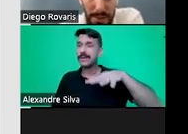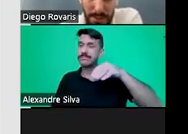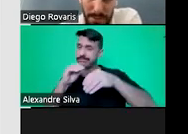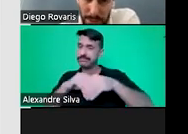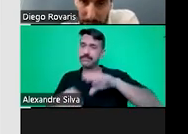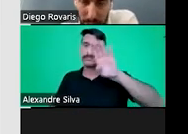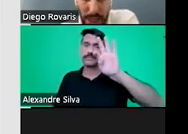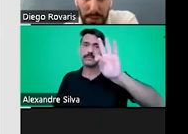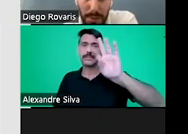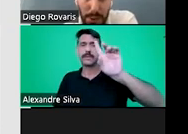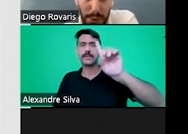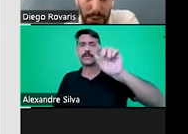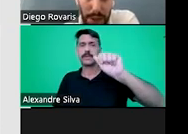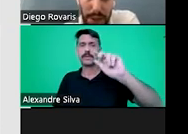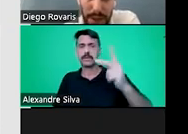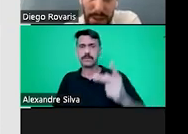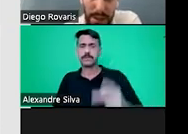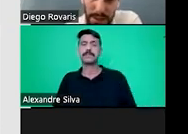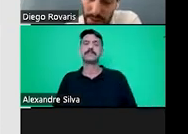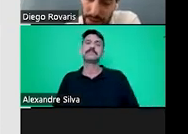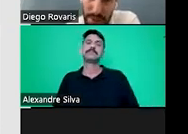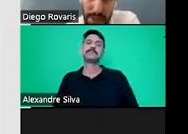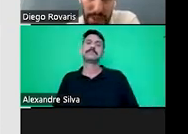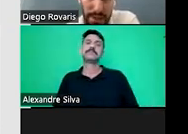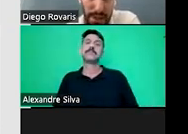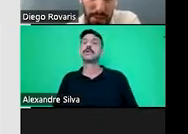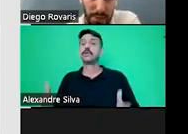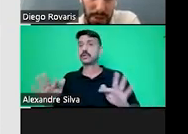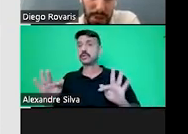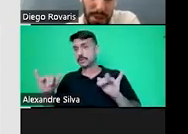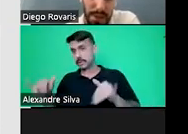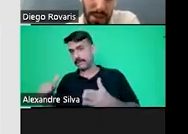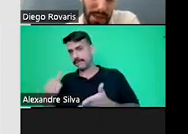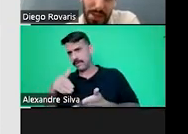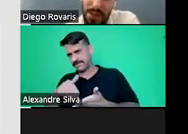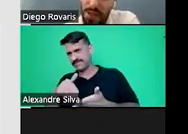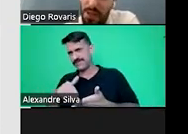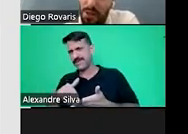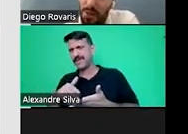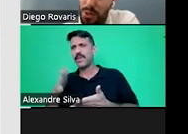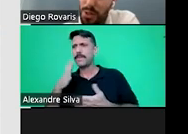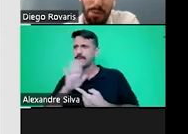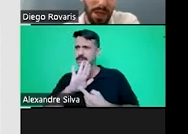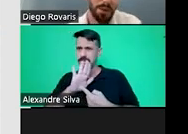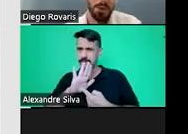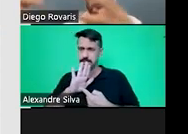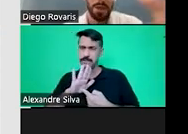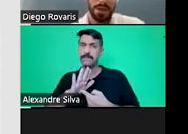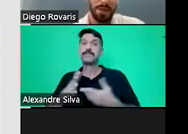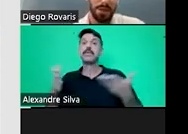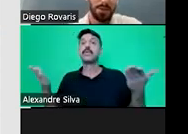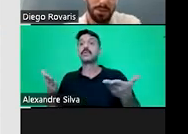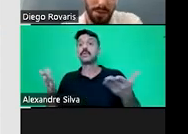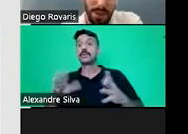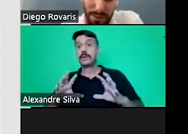E indo mais para o fim, né, da apresentação, a gente hoje tem uma equipe